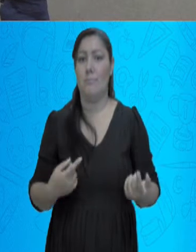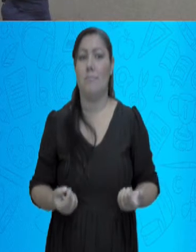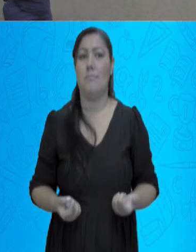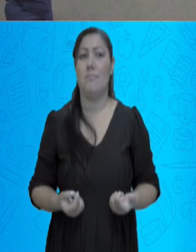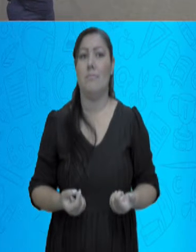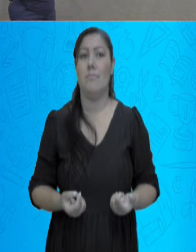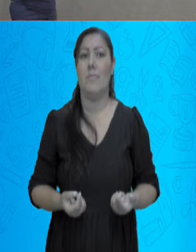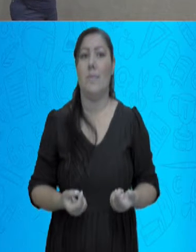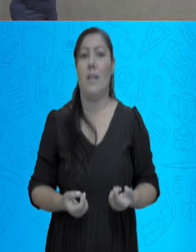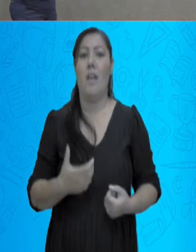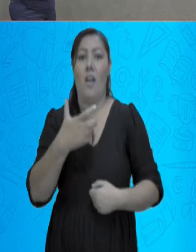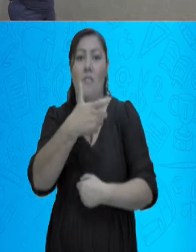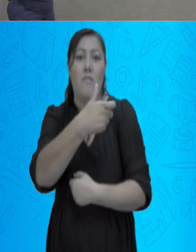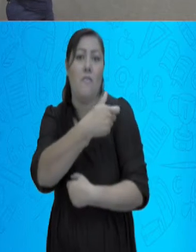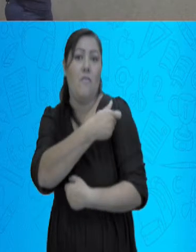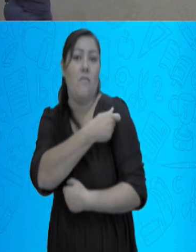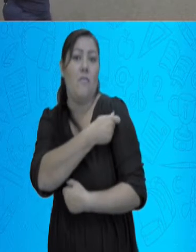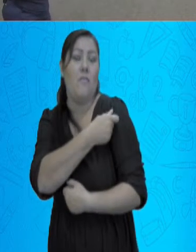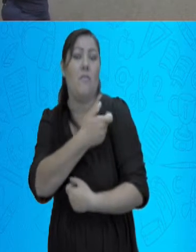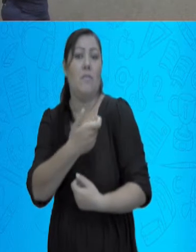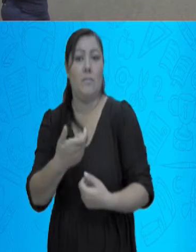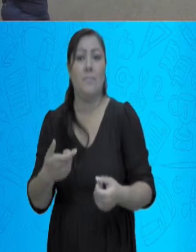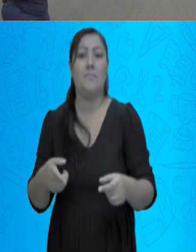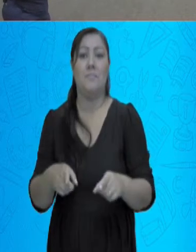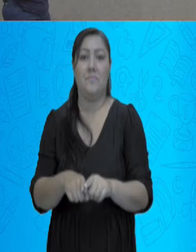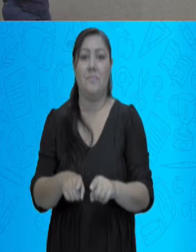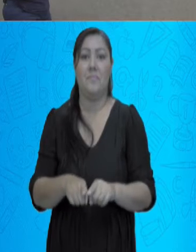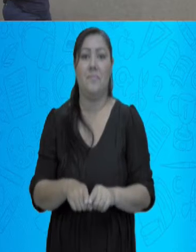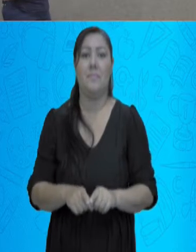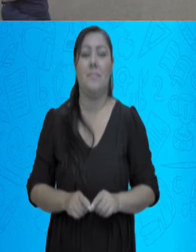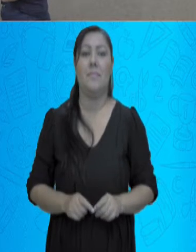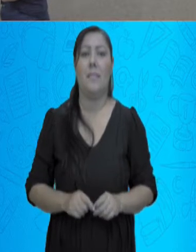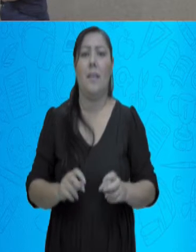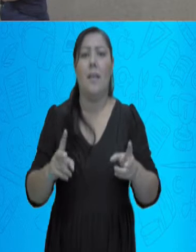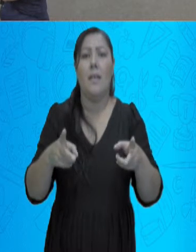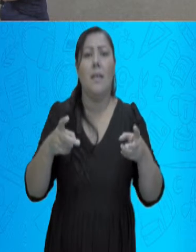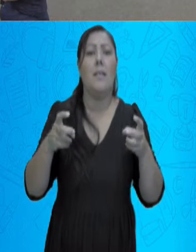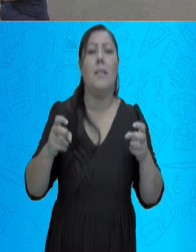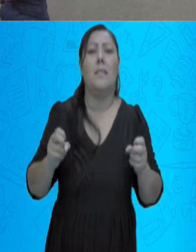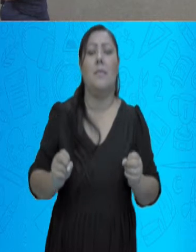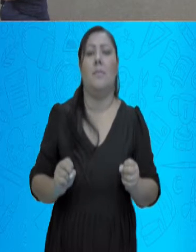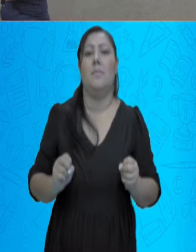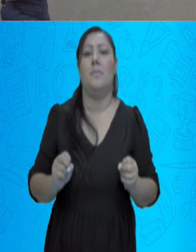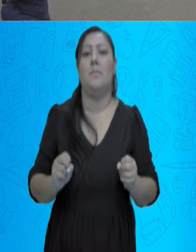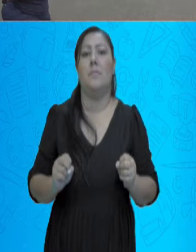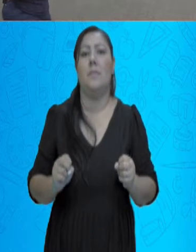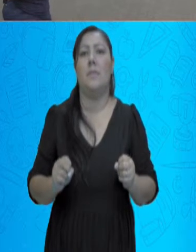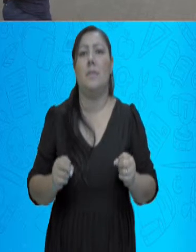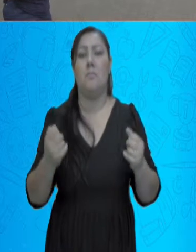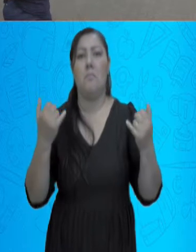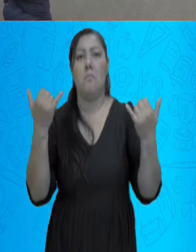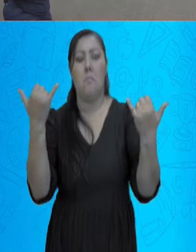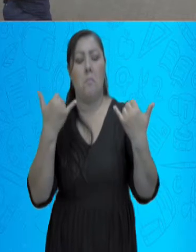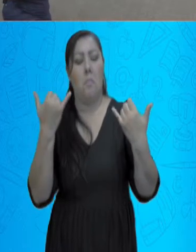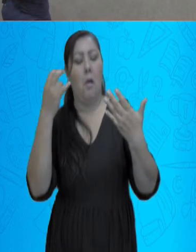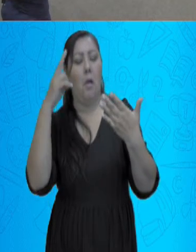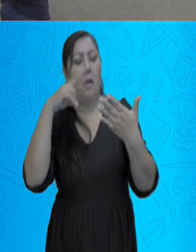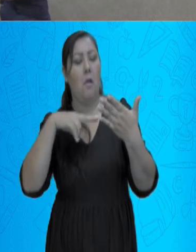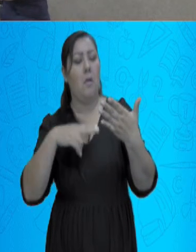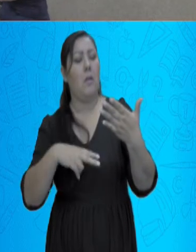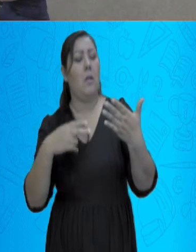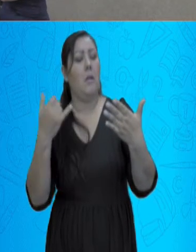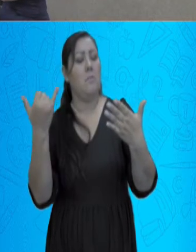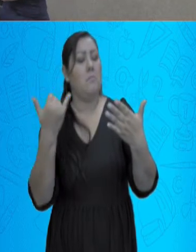interessante a gente perceber a forma com que eles transmitem para a gente algo que nós